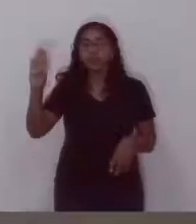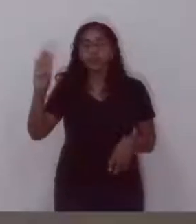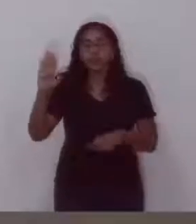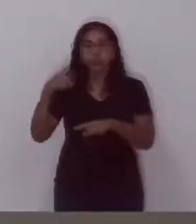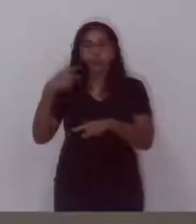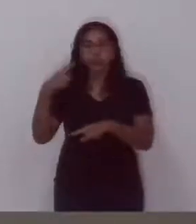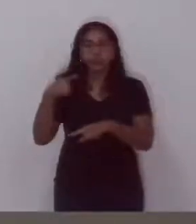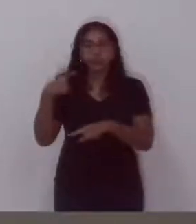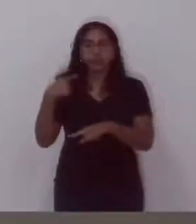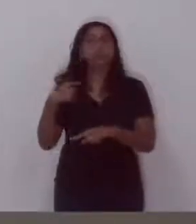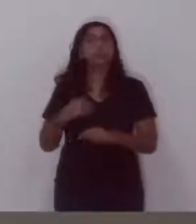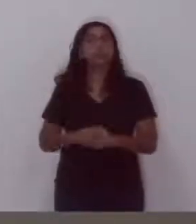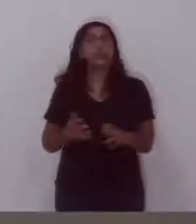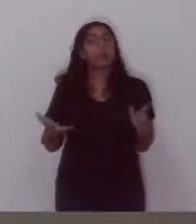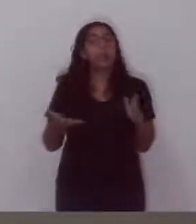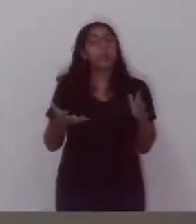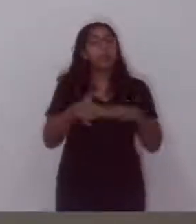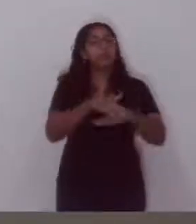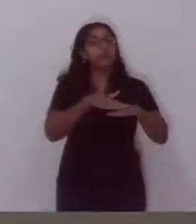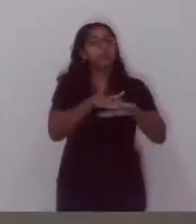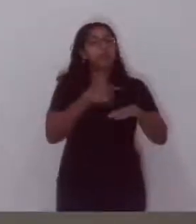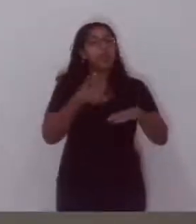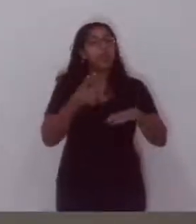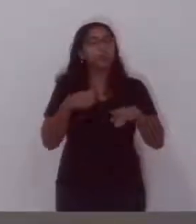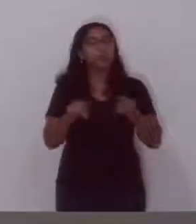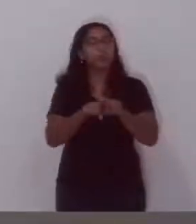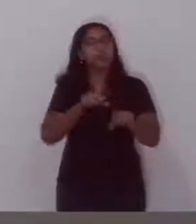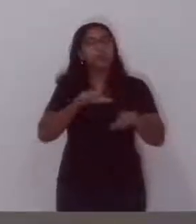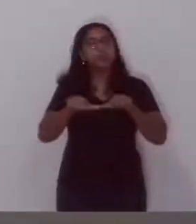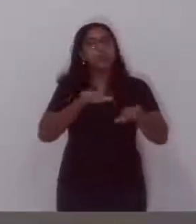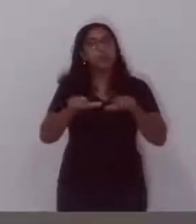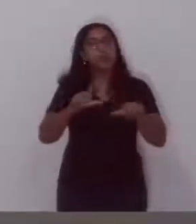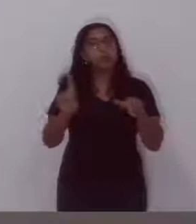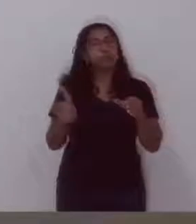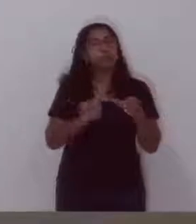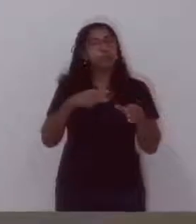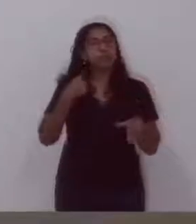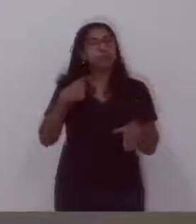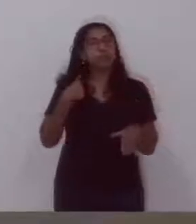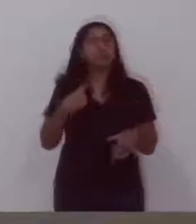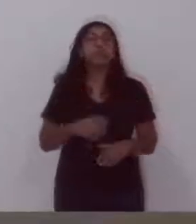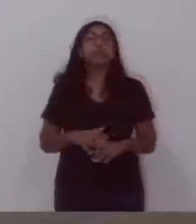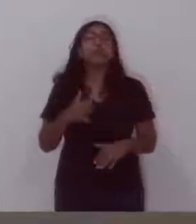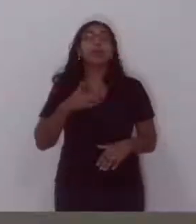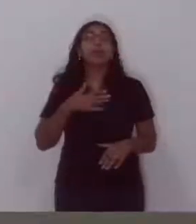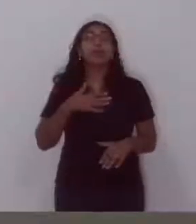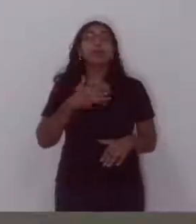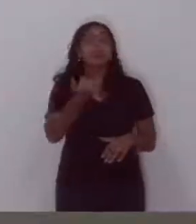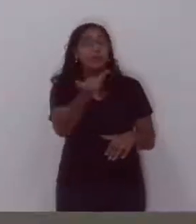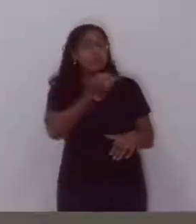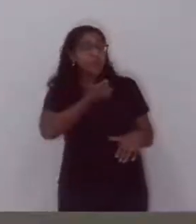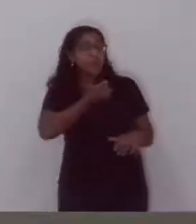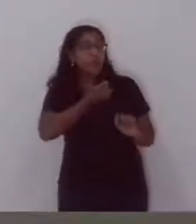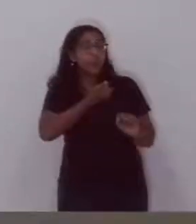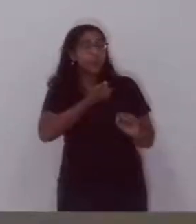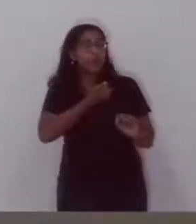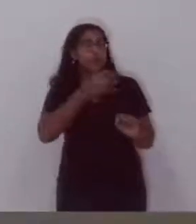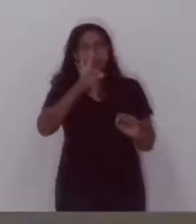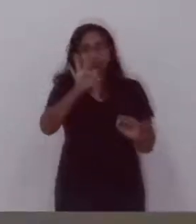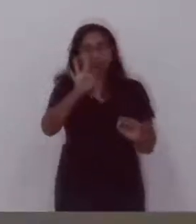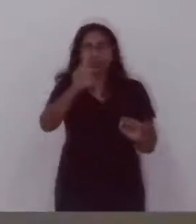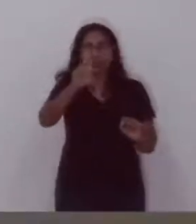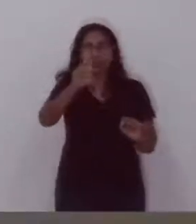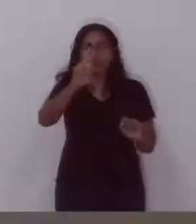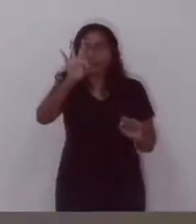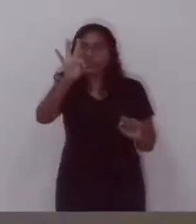Conversando com alguns amigos hoje, eu que também sou da área jurídica, e tive uma triste notícia, doutor Almir, que o TRT 15,